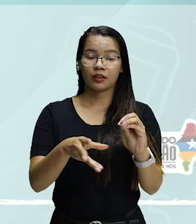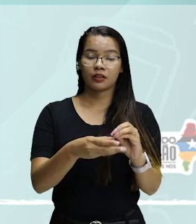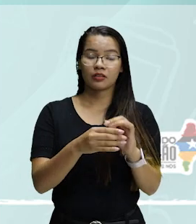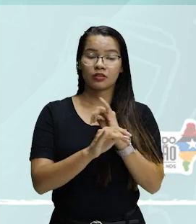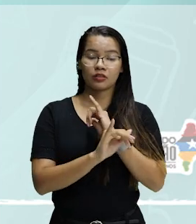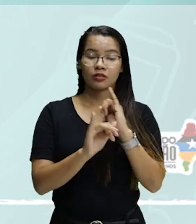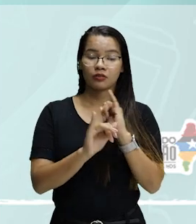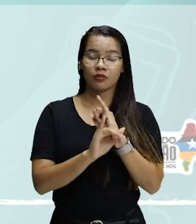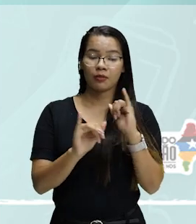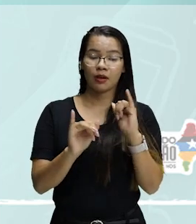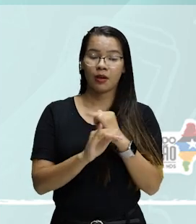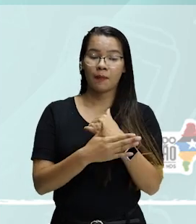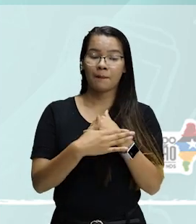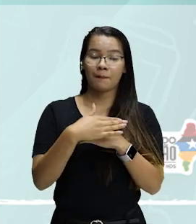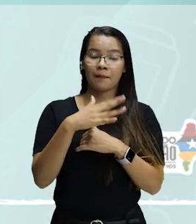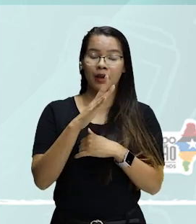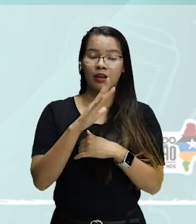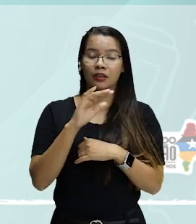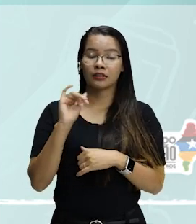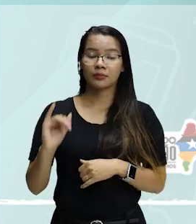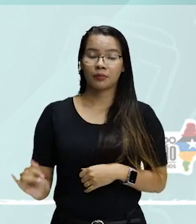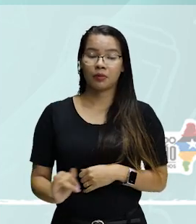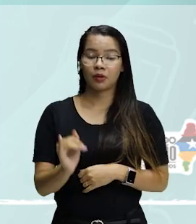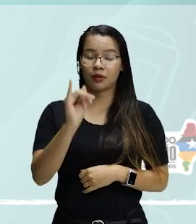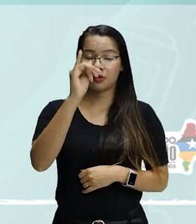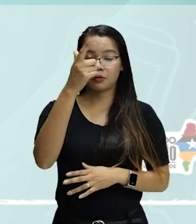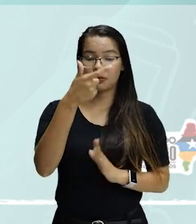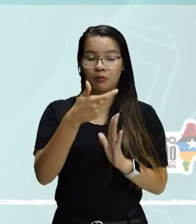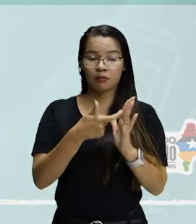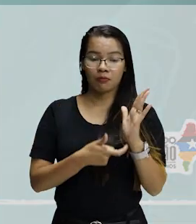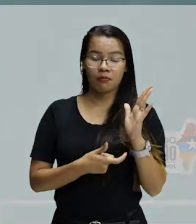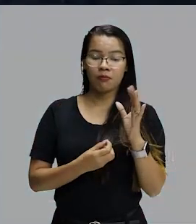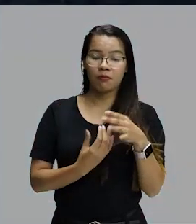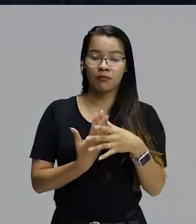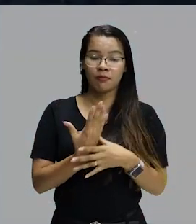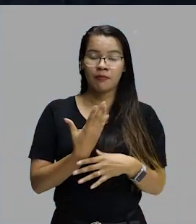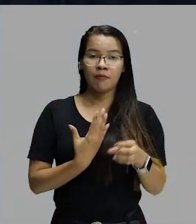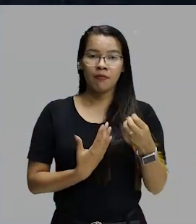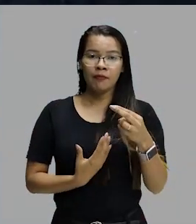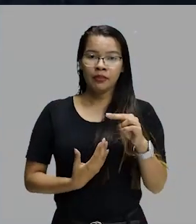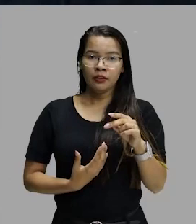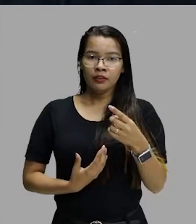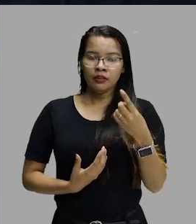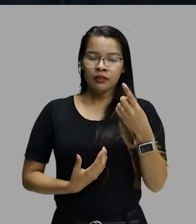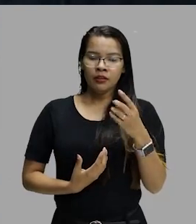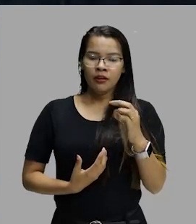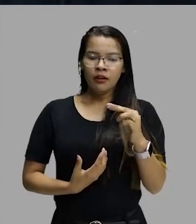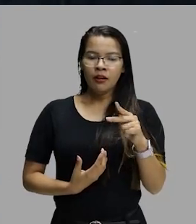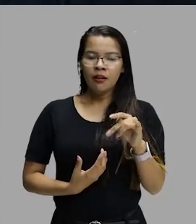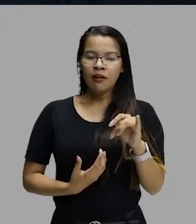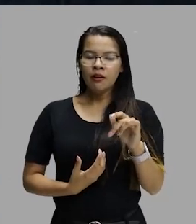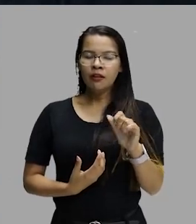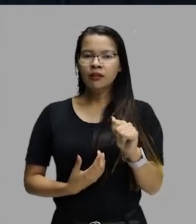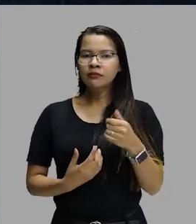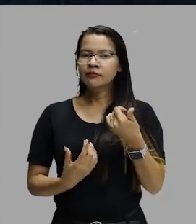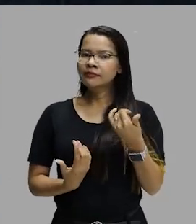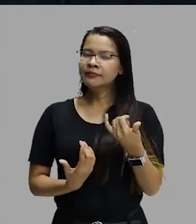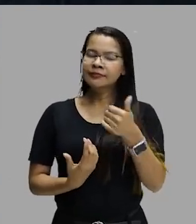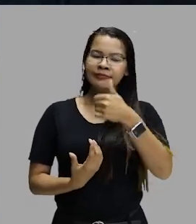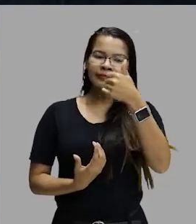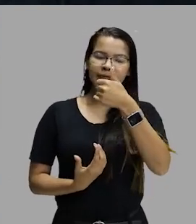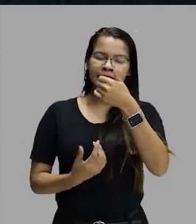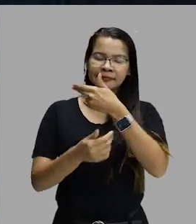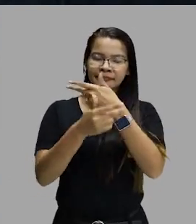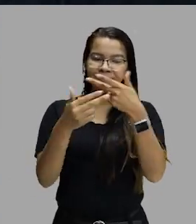informações mais relevantes de um texto original ou de uma cópia. Olha só, primeira coisa que nós temos